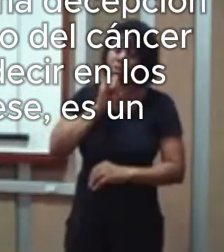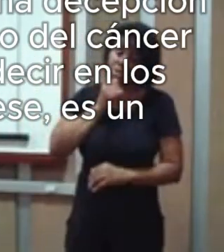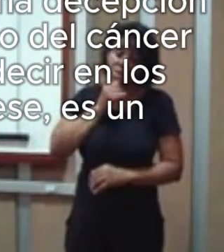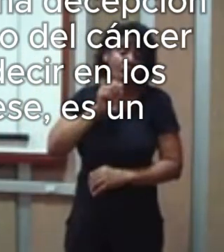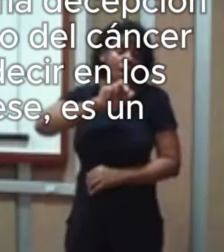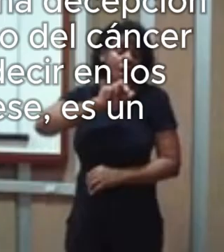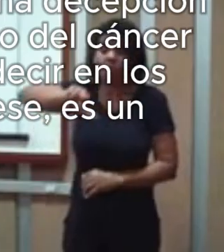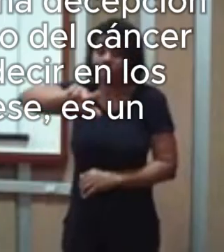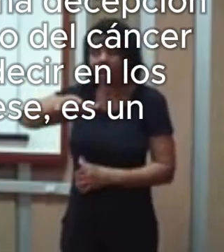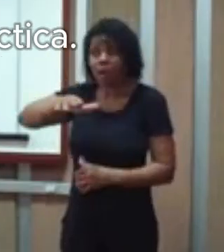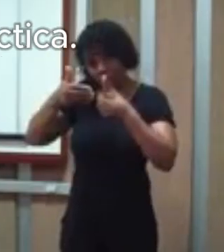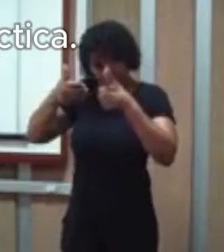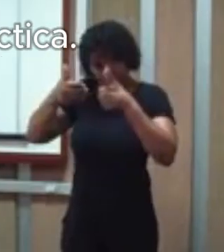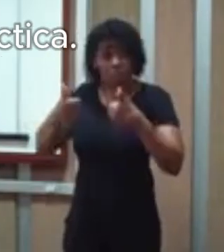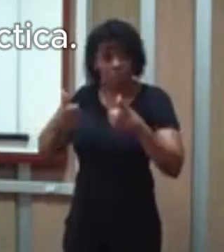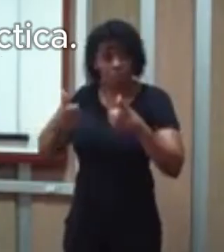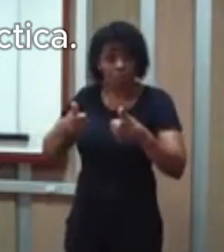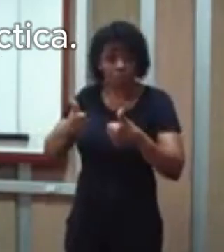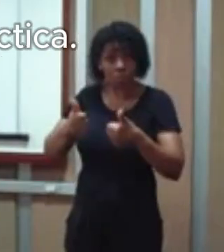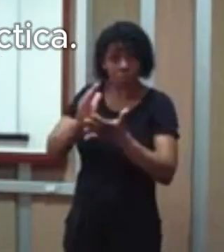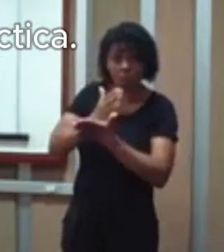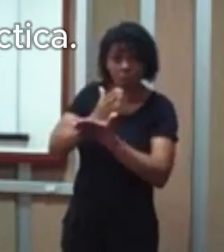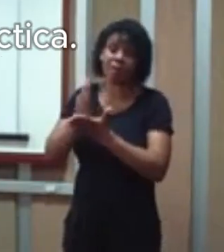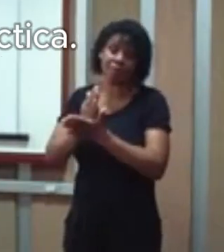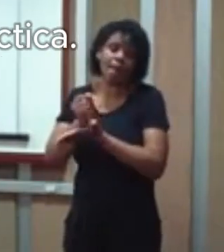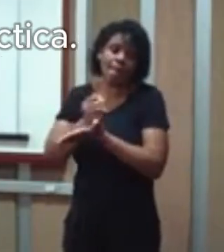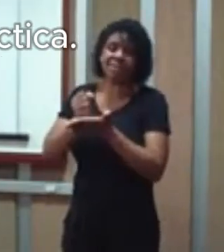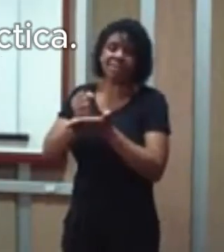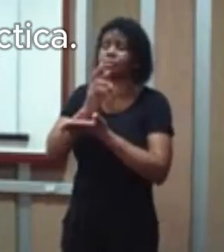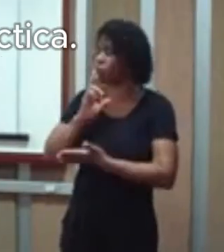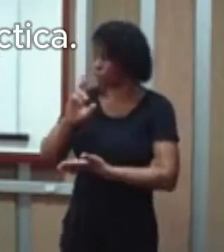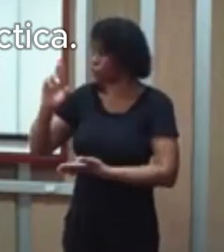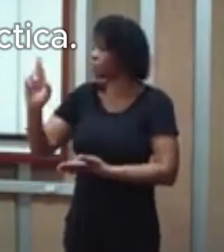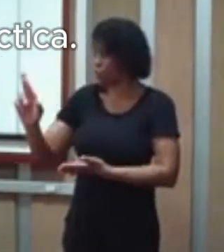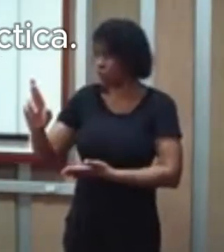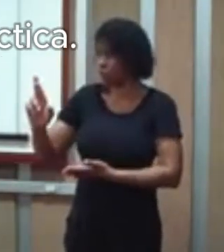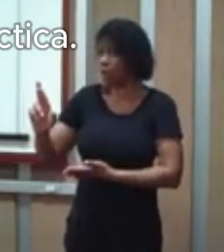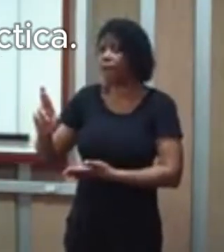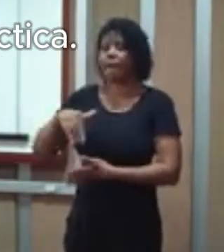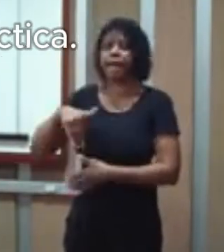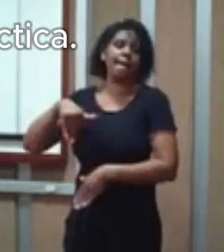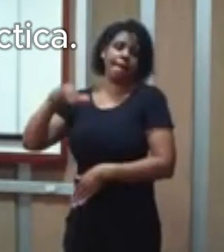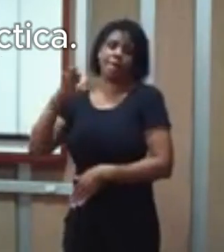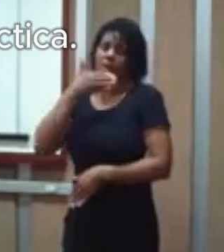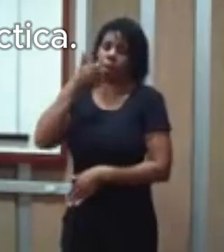é um negócio bacana. Então, acho que tem muito a ver com isso. Mas, basicamente, a resposta é: polilaminina é mais prático.